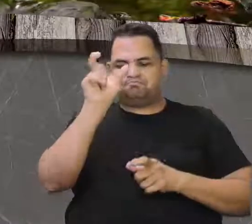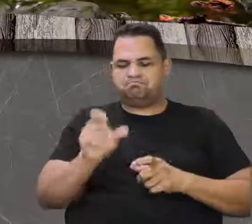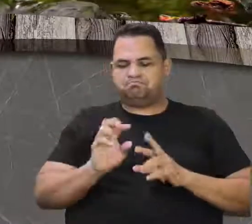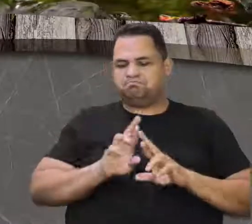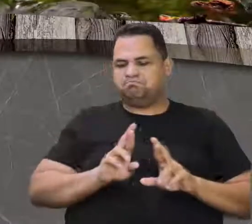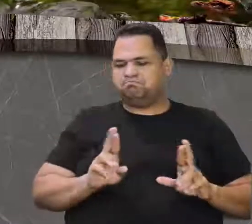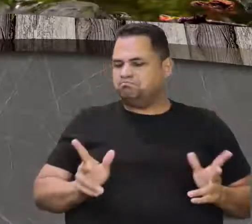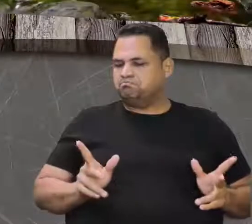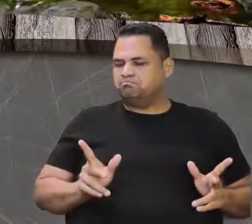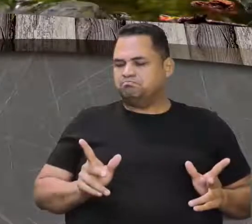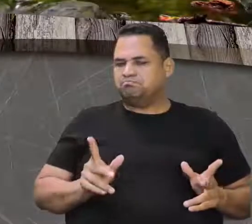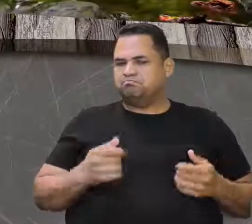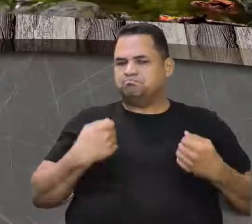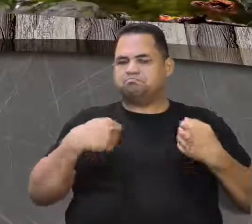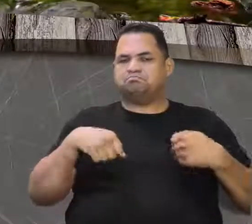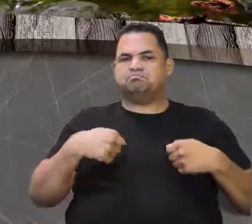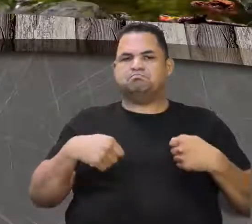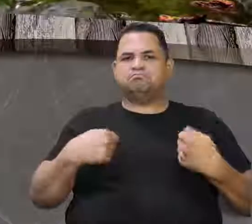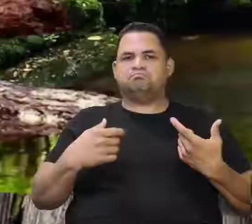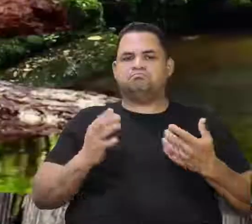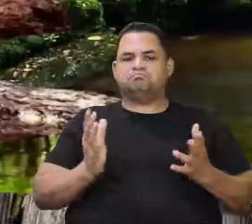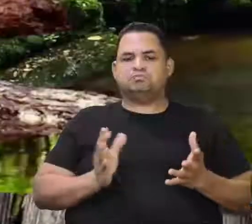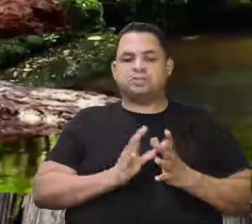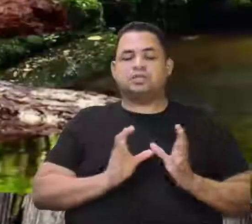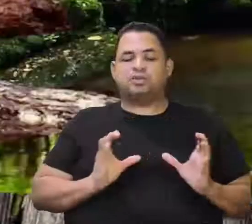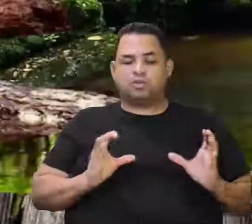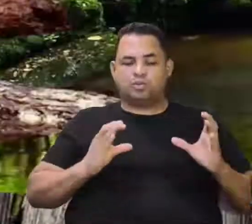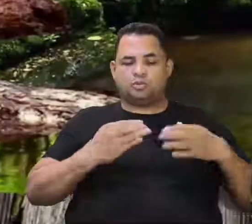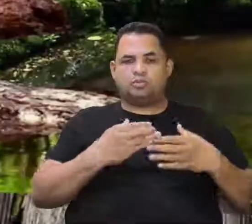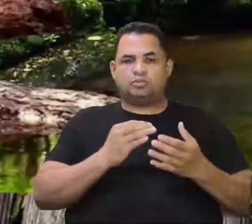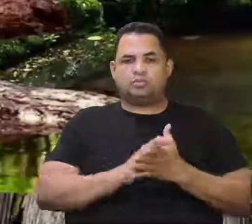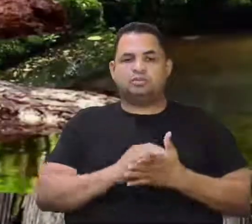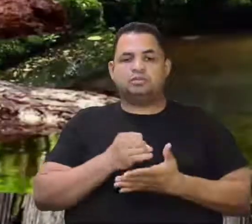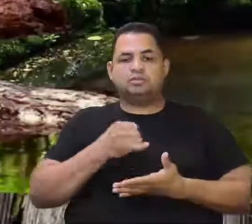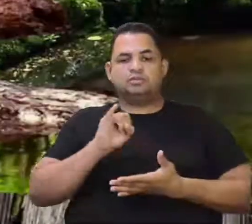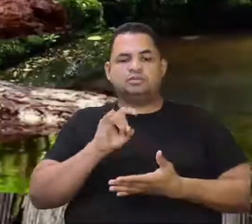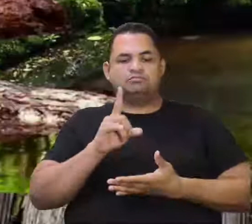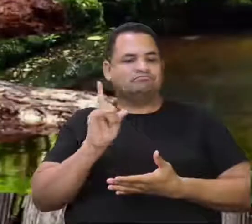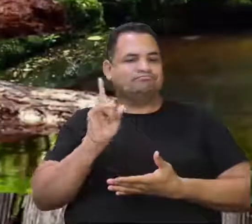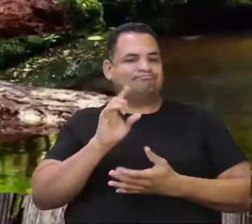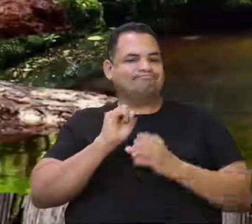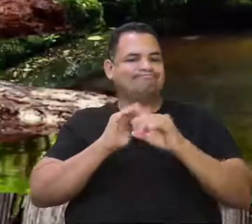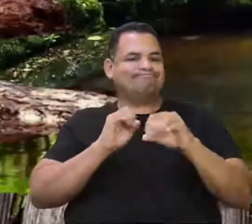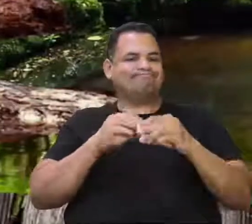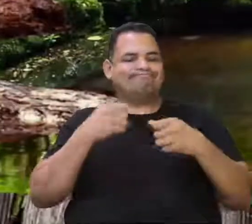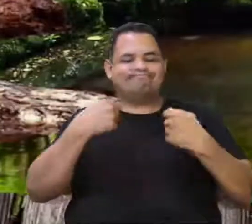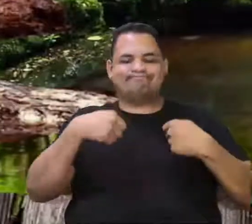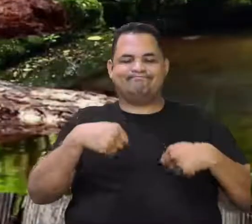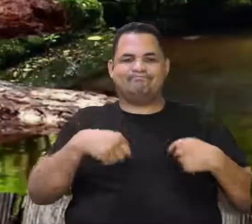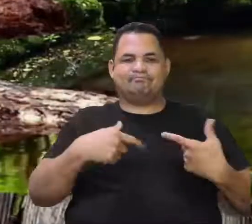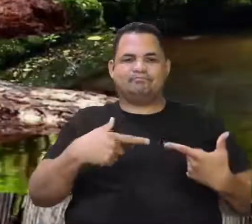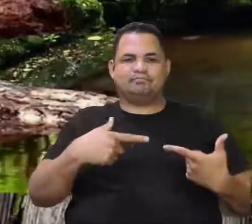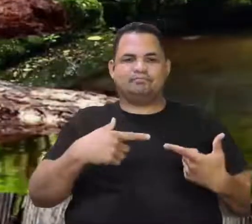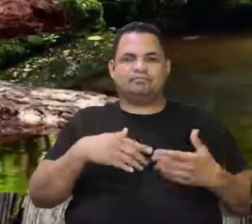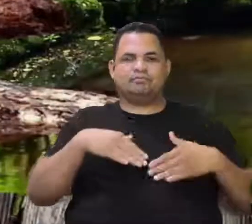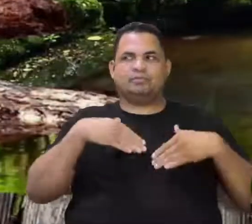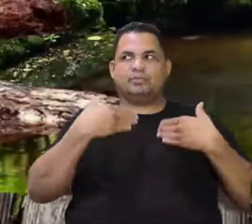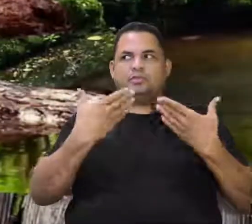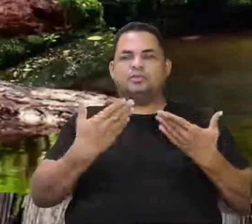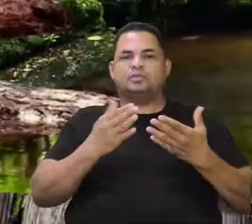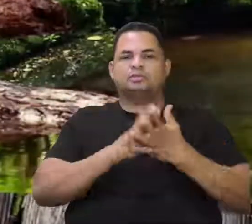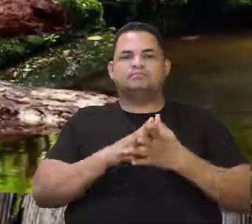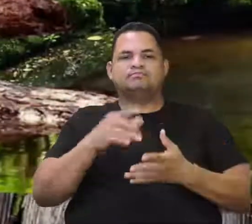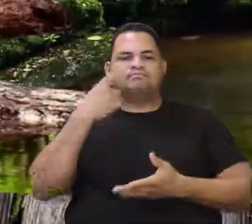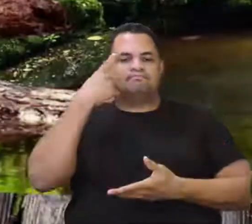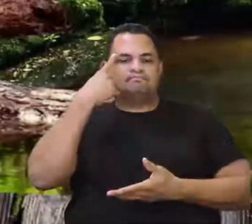individualmente. A gente tem que pensar coletivamente. Se você não foi ensinado a isso, você precisa. Porque quando a gente pensa em